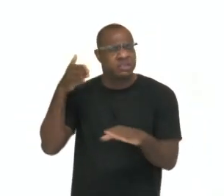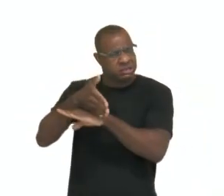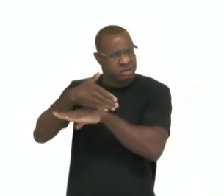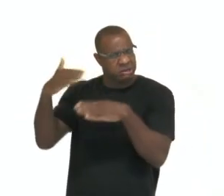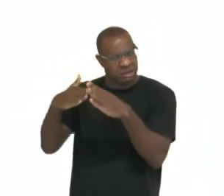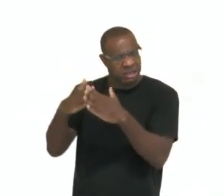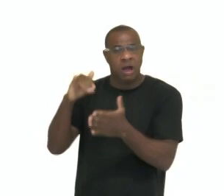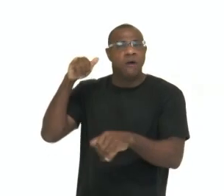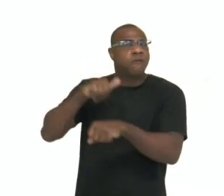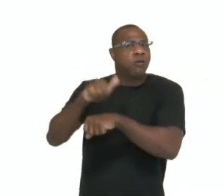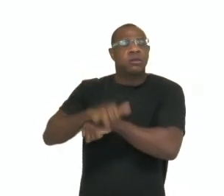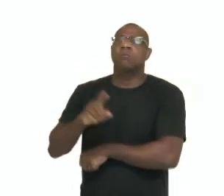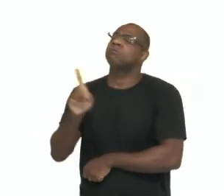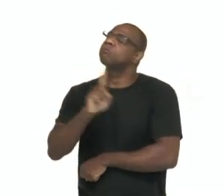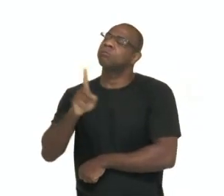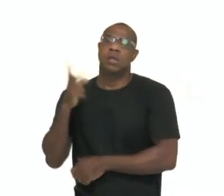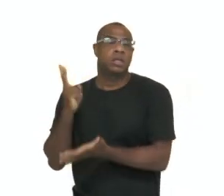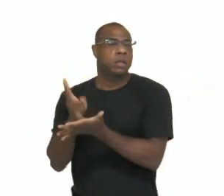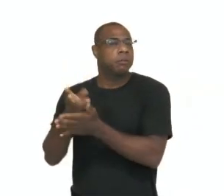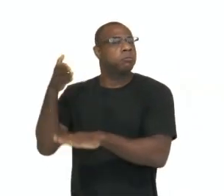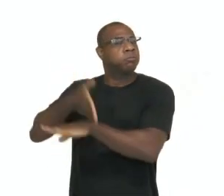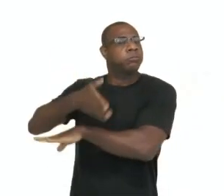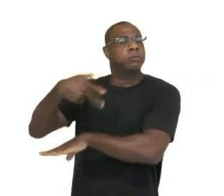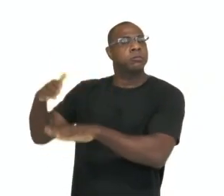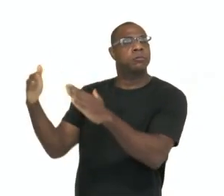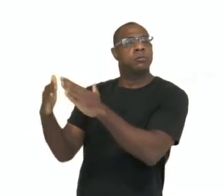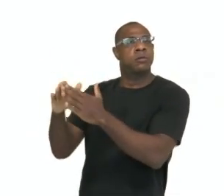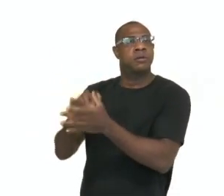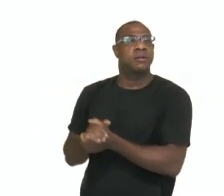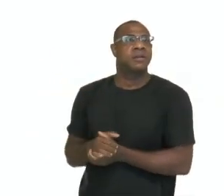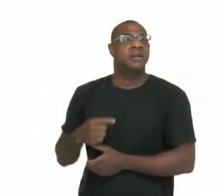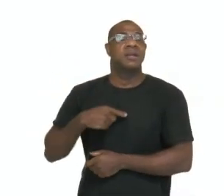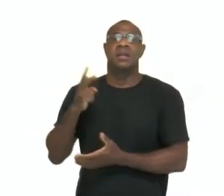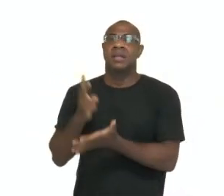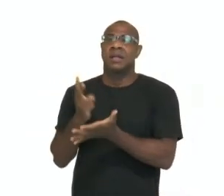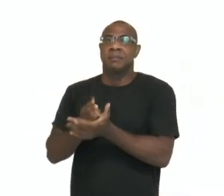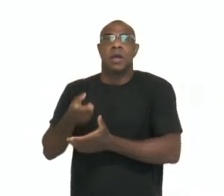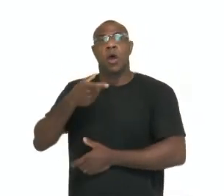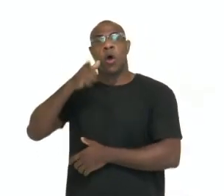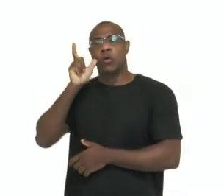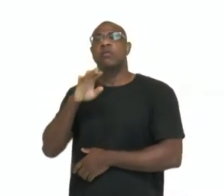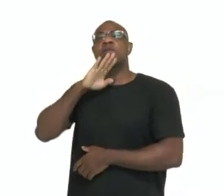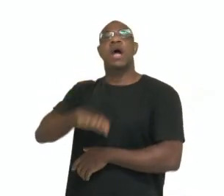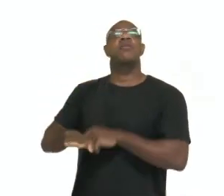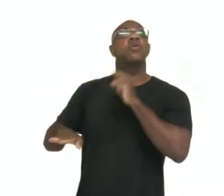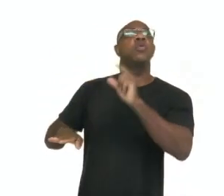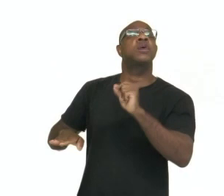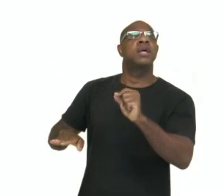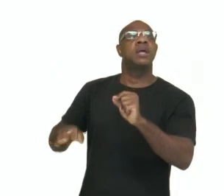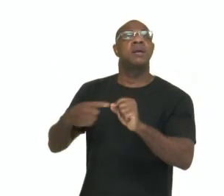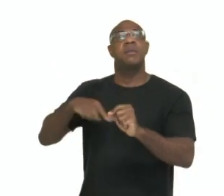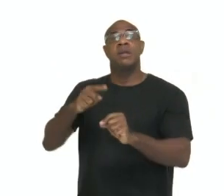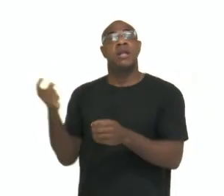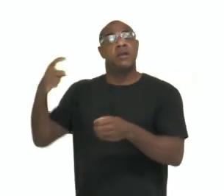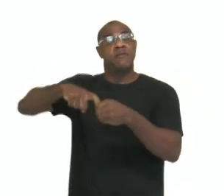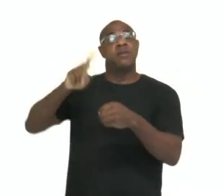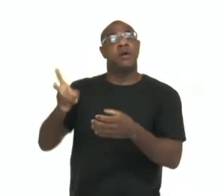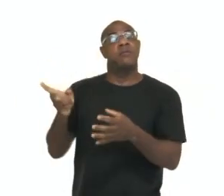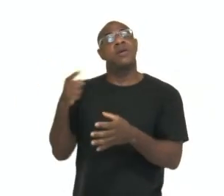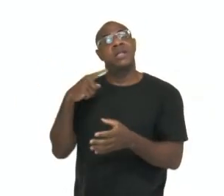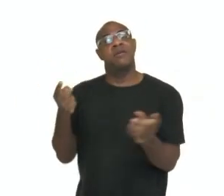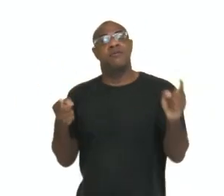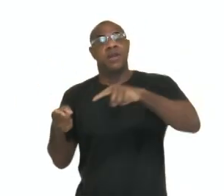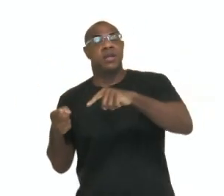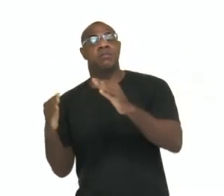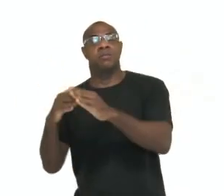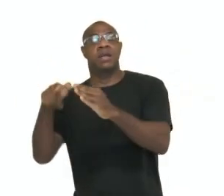sequer. Às vezes ela dizia, pois o livro esteve comigo ontem, de tarde, mas você só veio de manhã, de